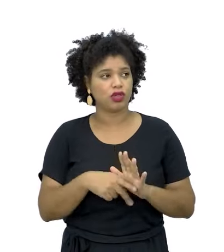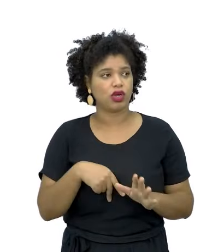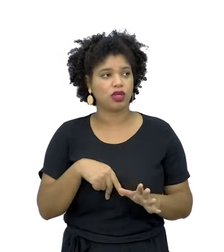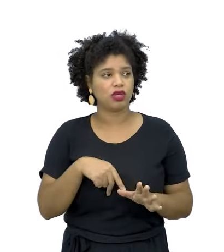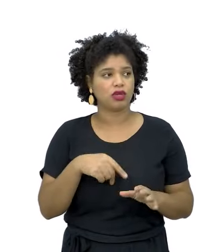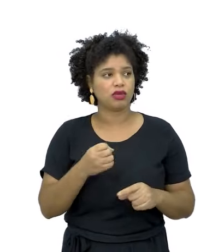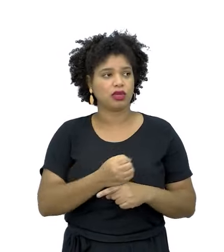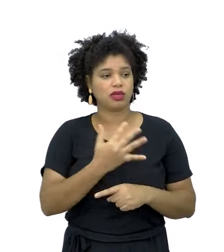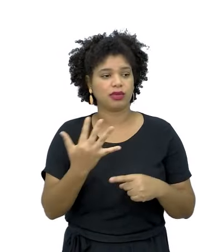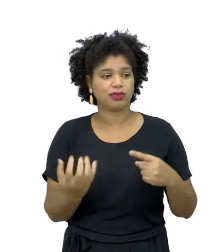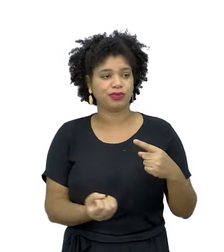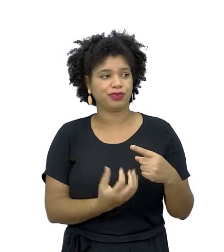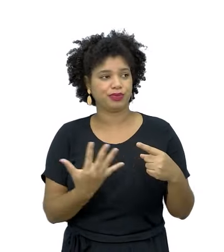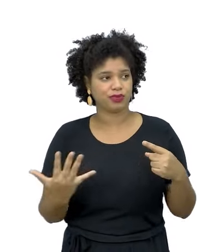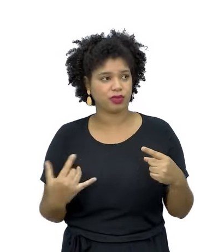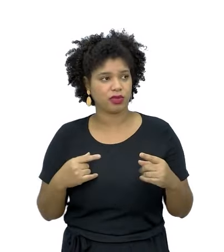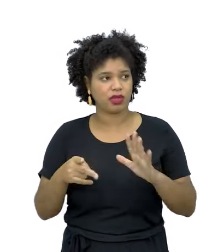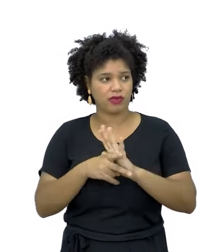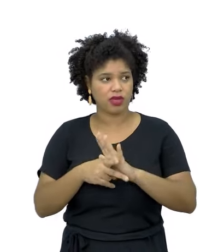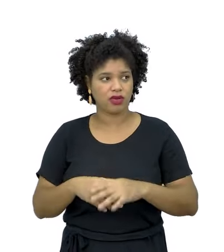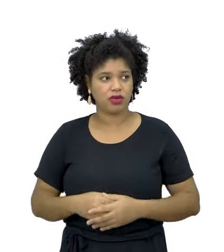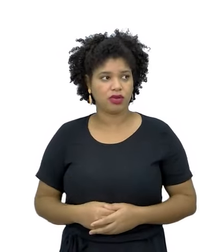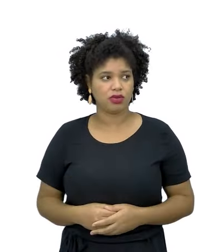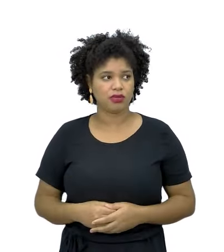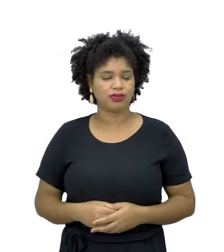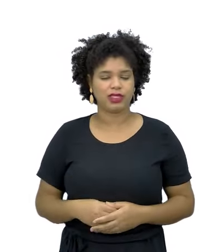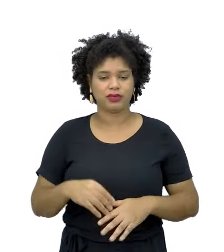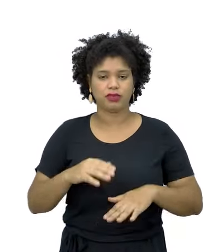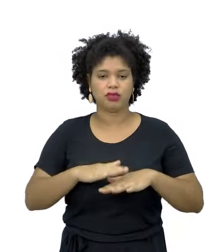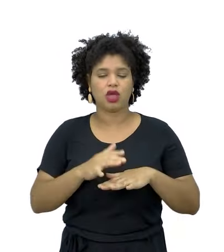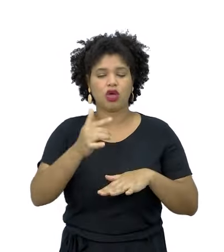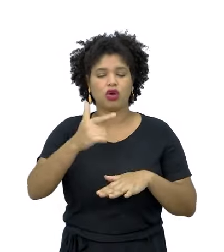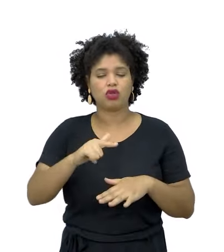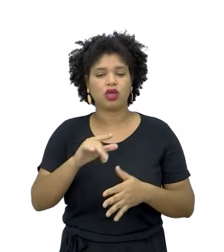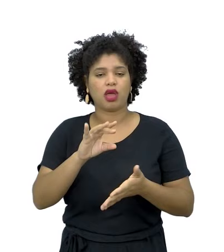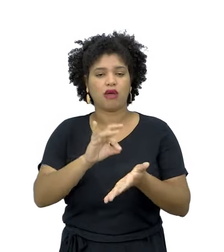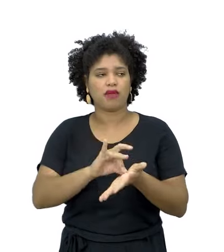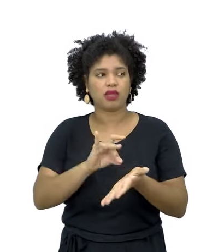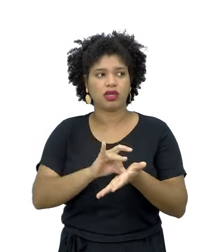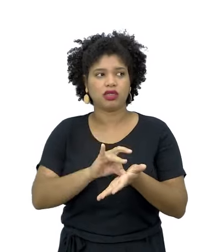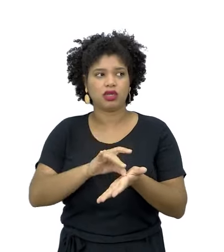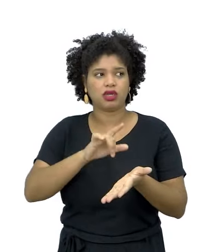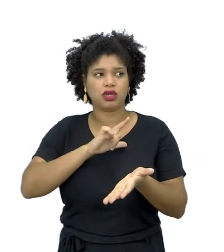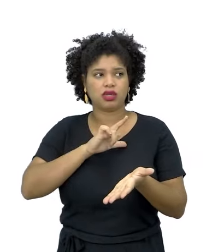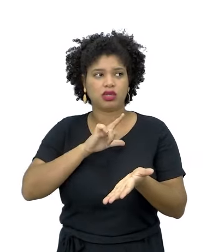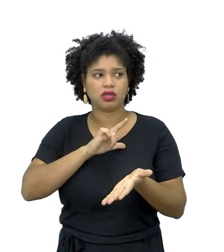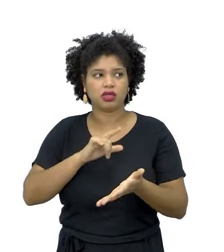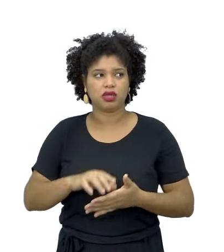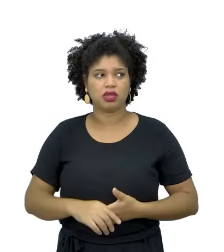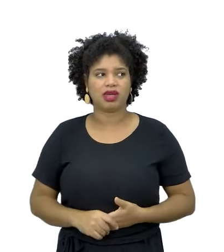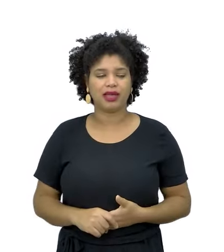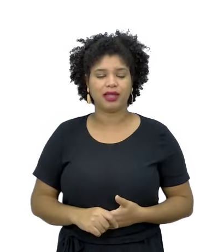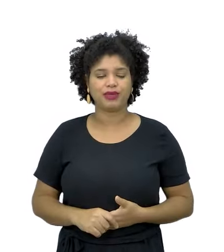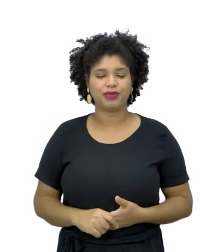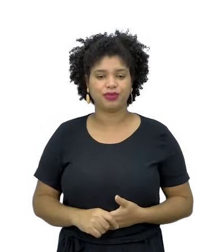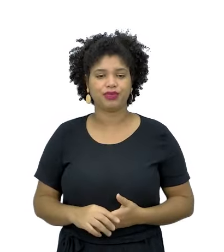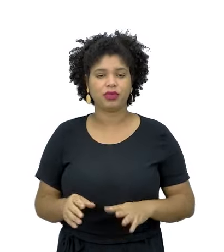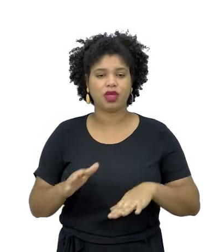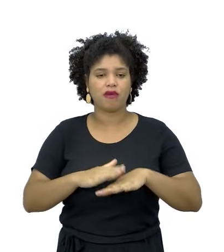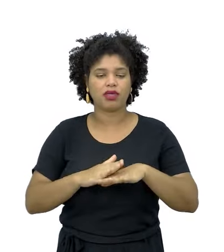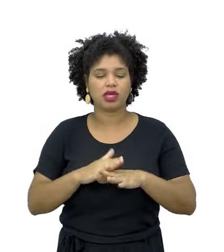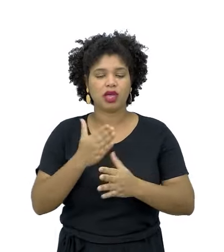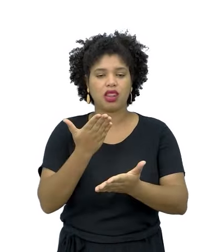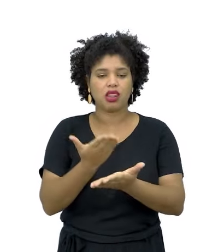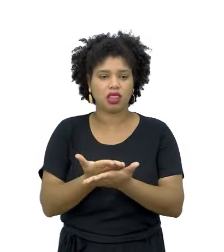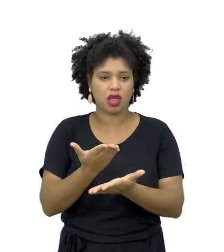racionais também. Existe a intenção de artefatos, né? A indicação de artefatos para a realização da